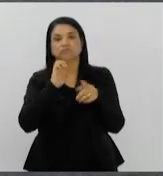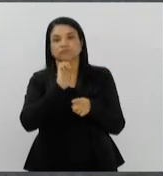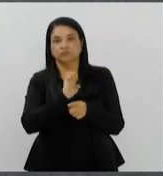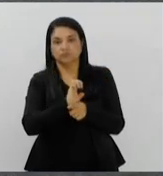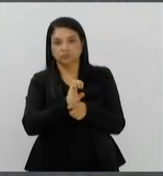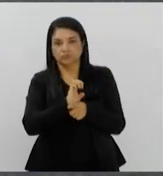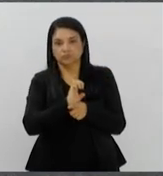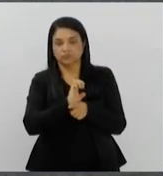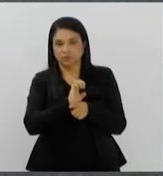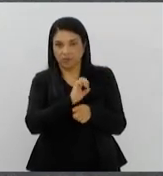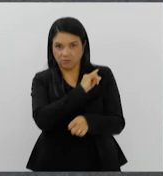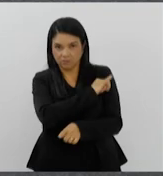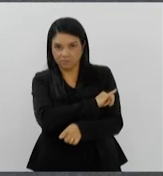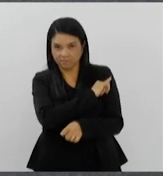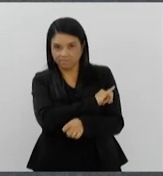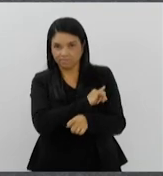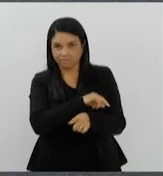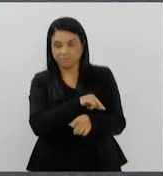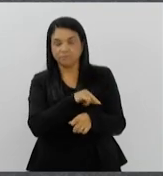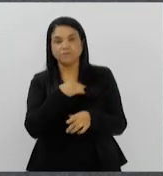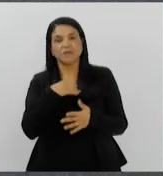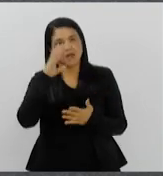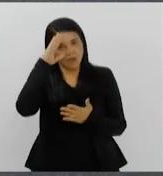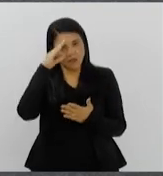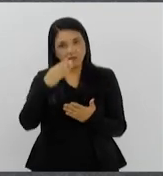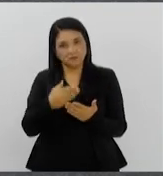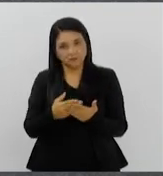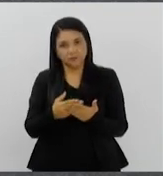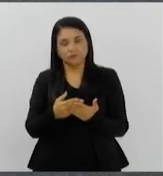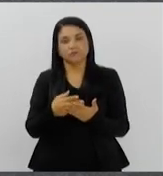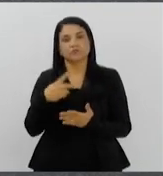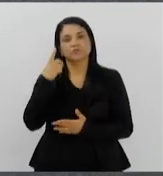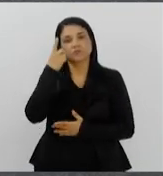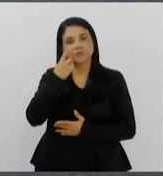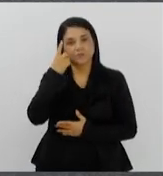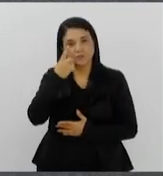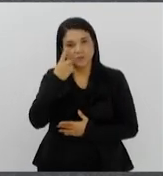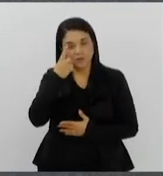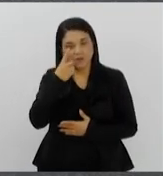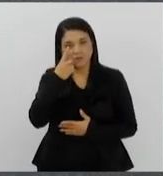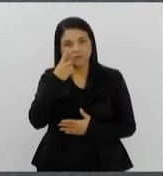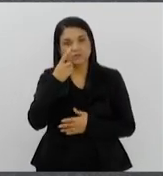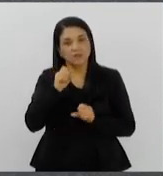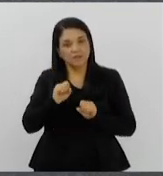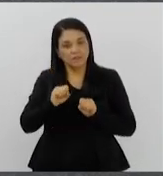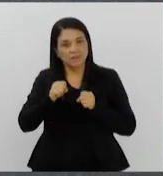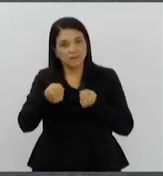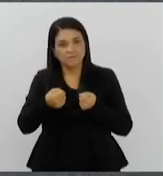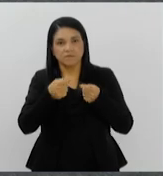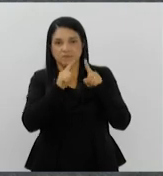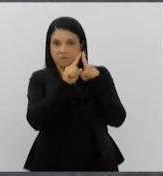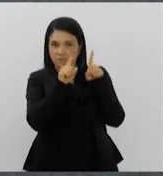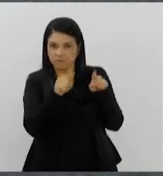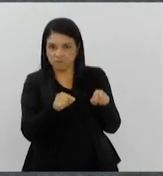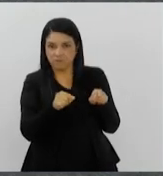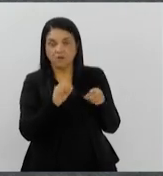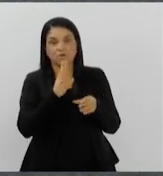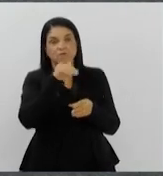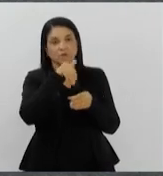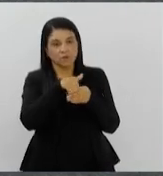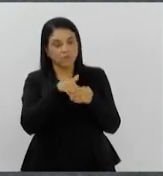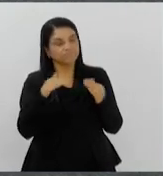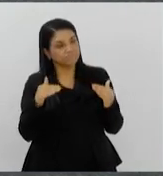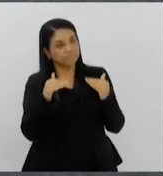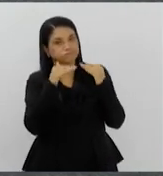Eu acredito que os nossos pares vão, como sempre estão na defesa dos servidores, votar